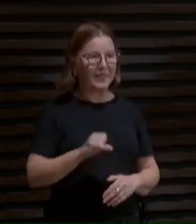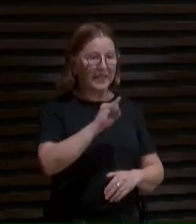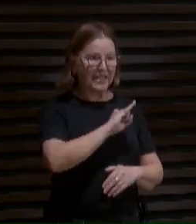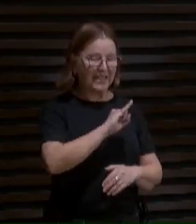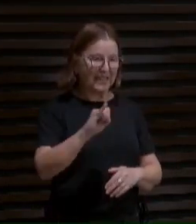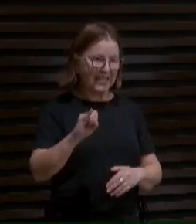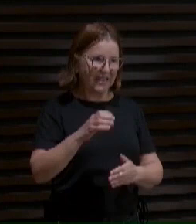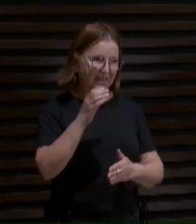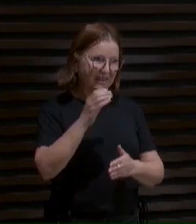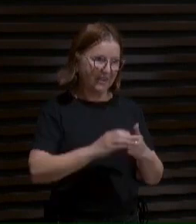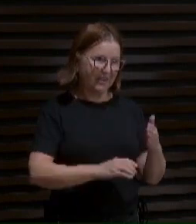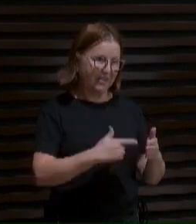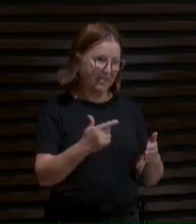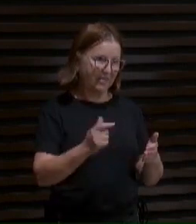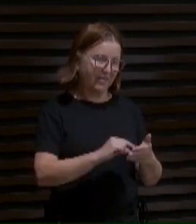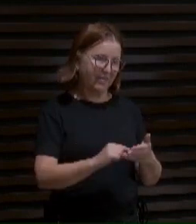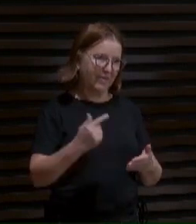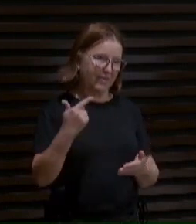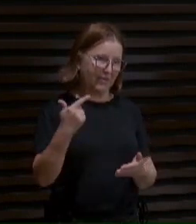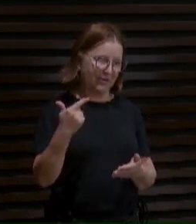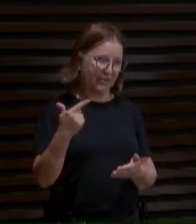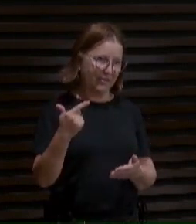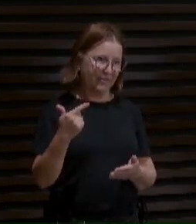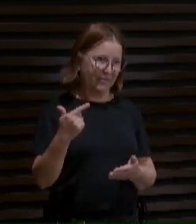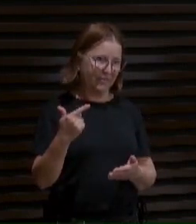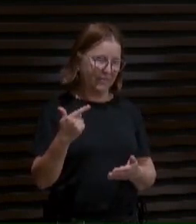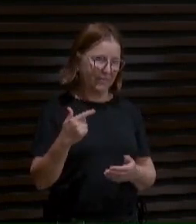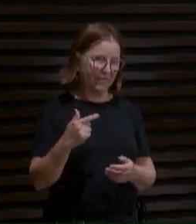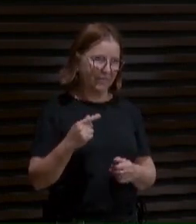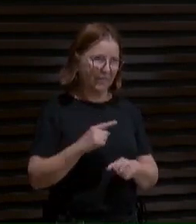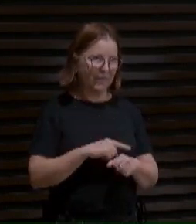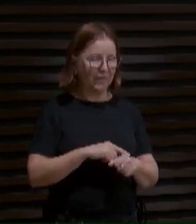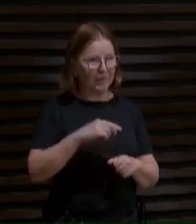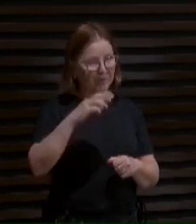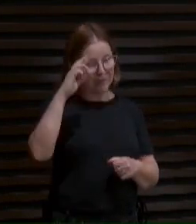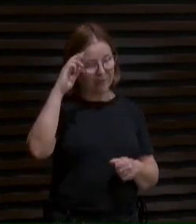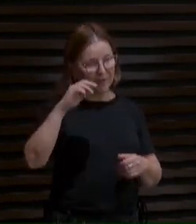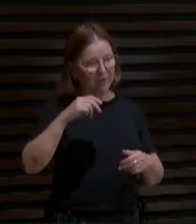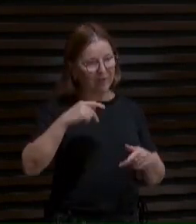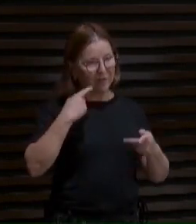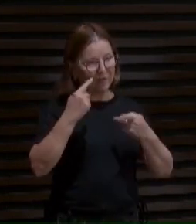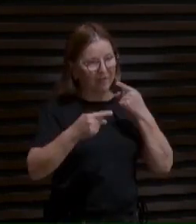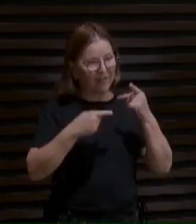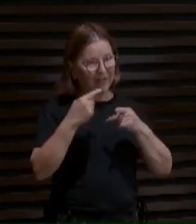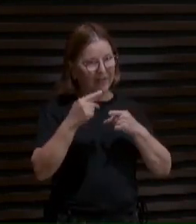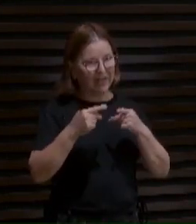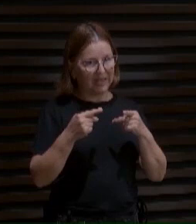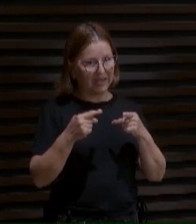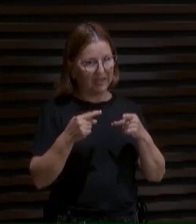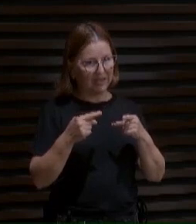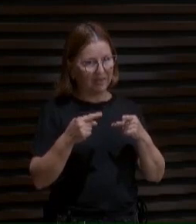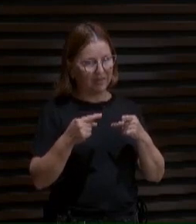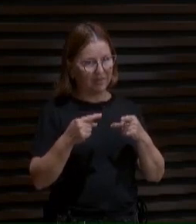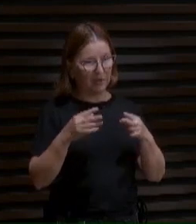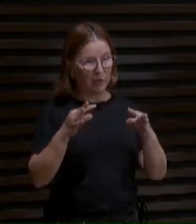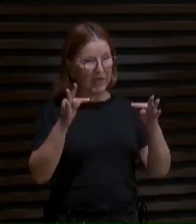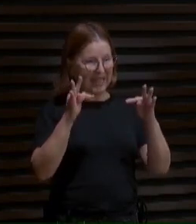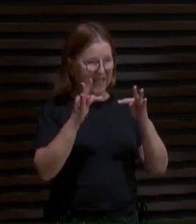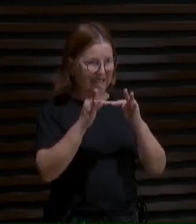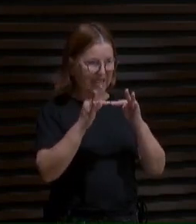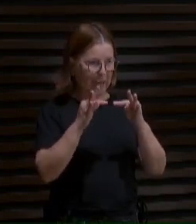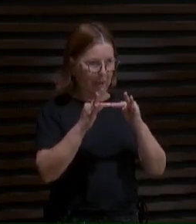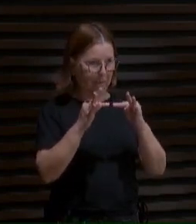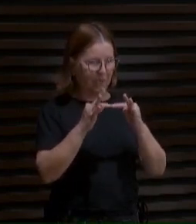versículo 2. Quando o Senhor vai falar sobre o templo, sobre